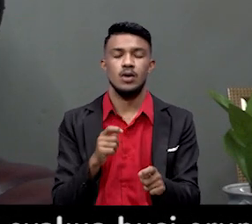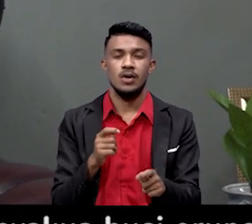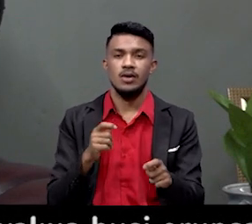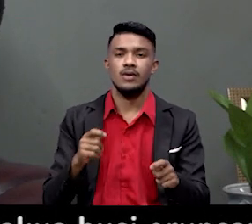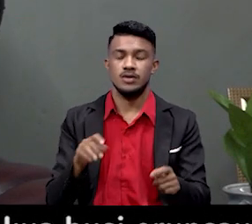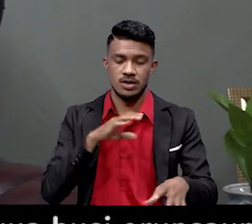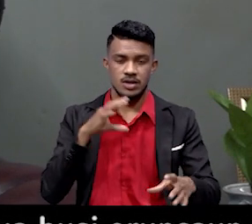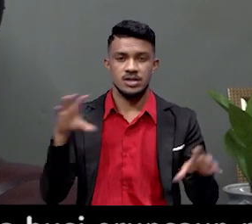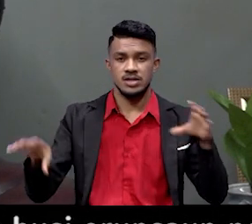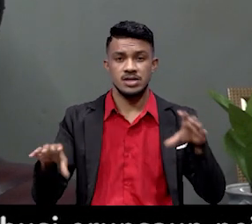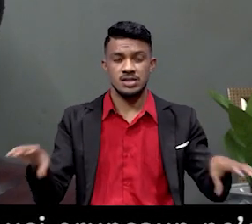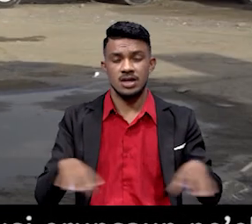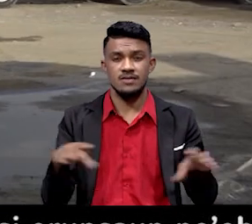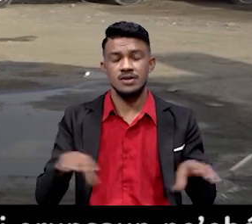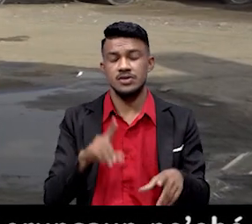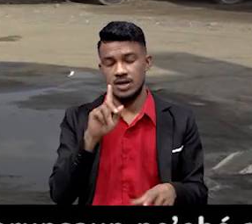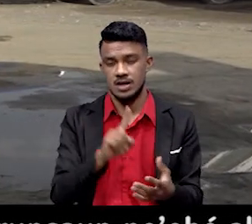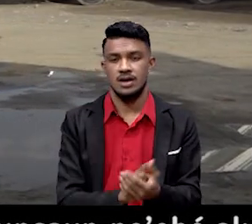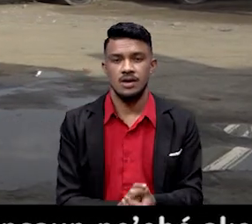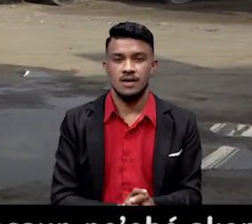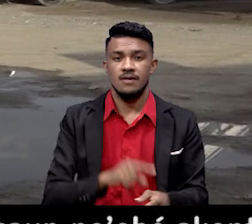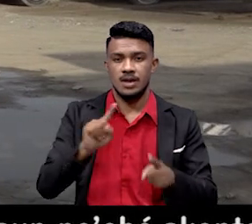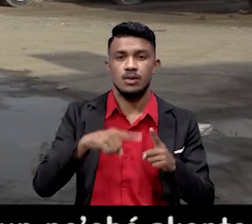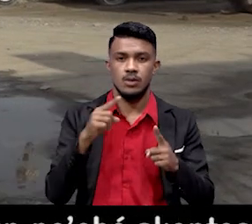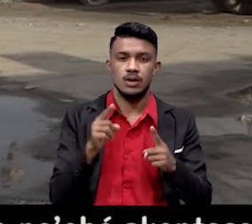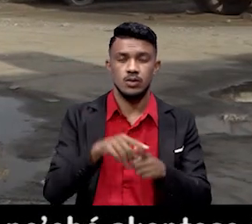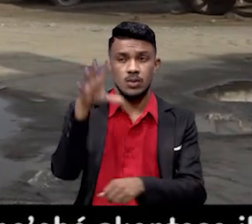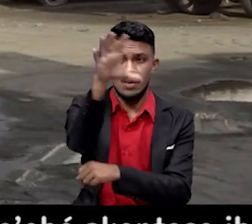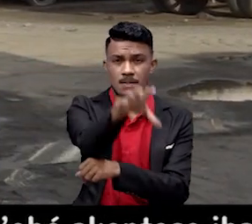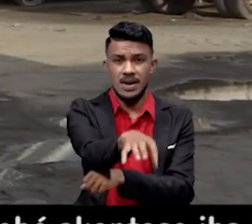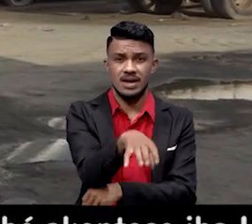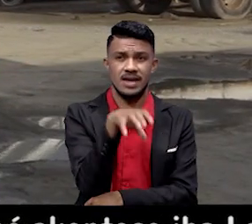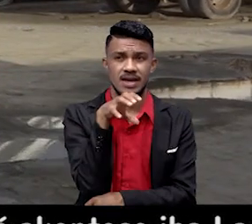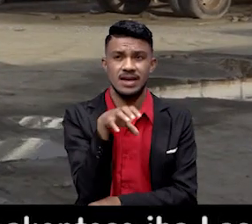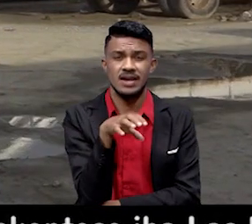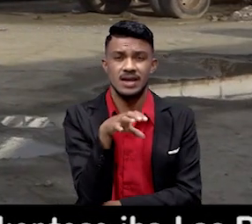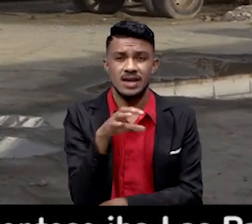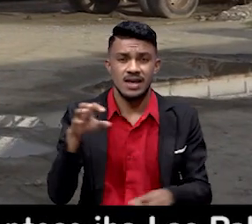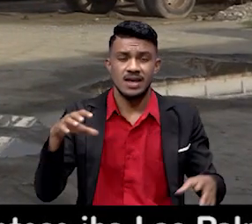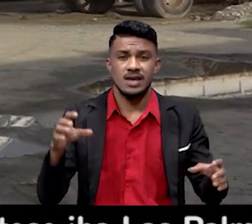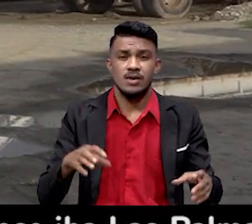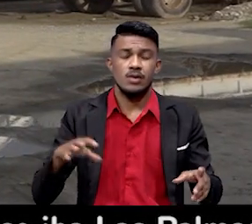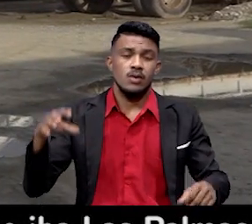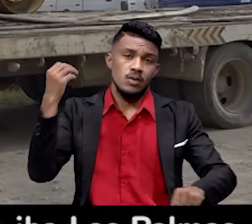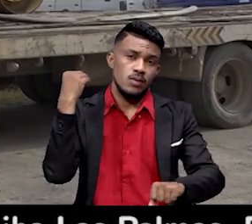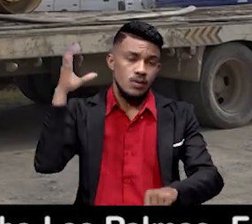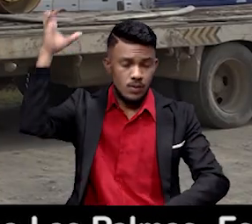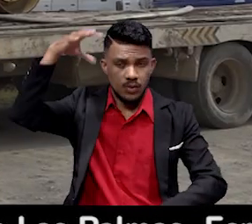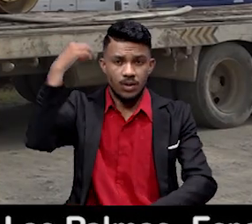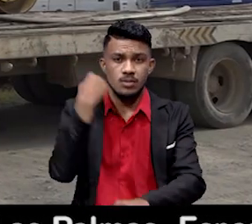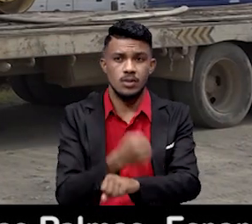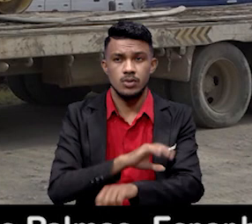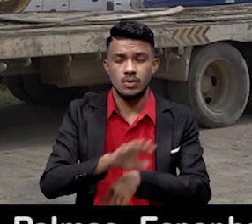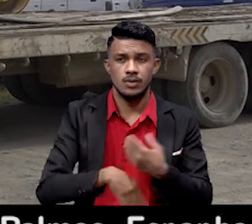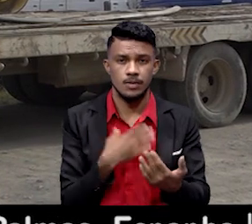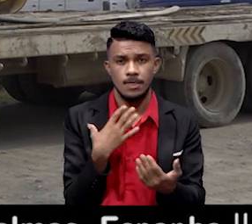ba iha serviço jane enquanto makne fat fat sira udam bot hotu e hau bela menciona